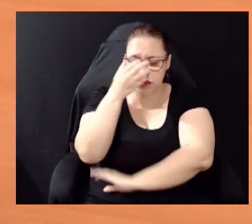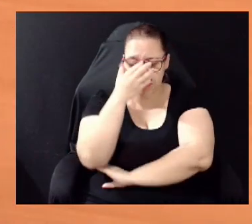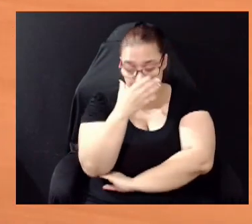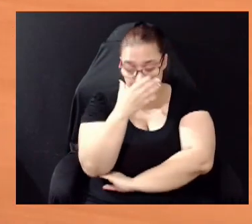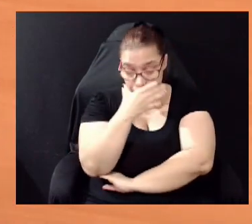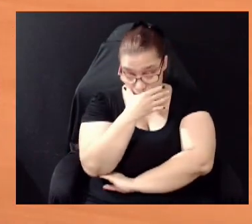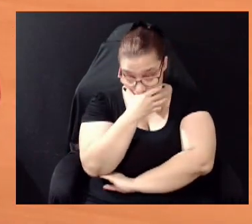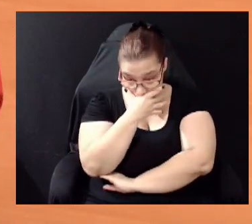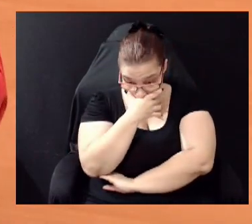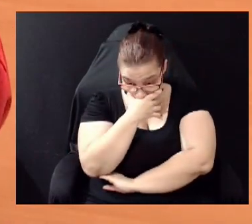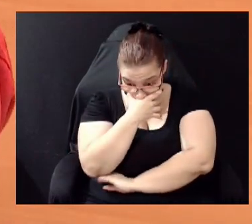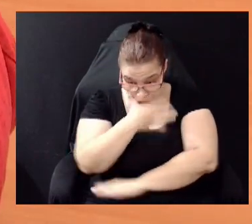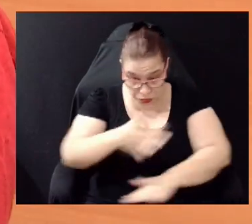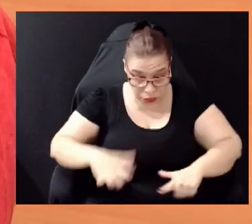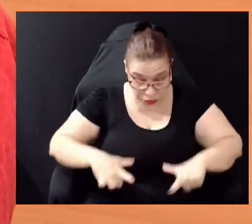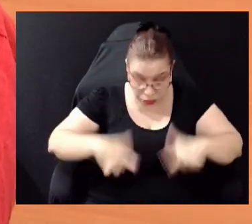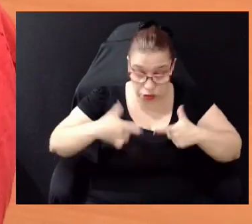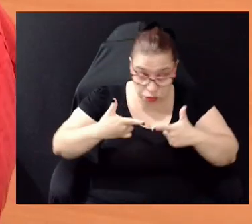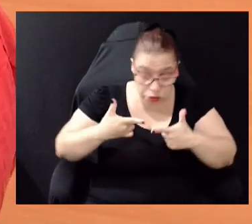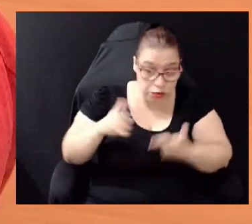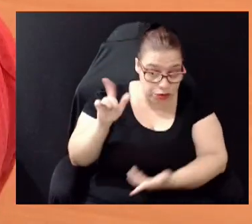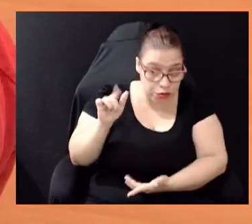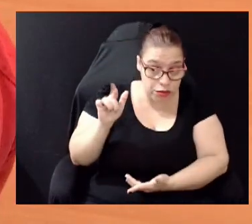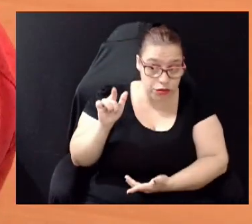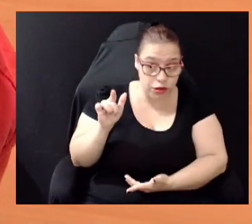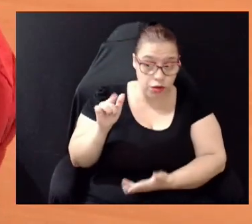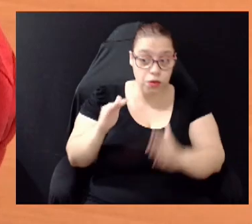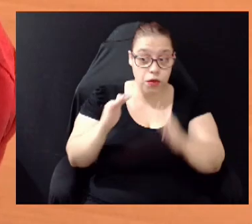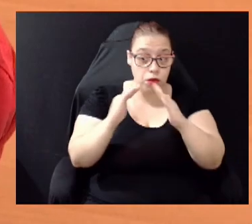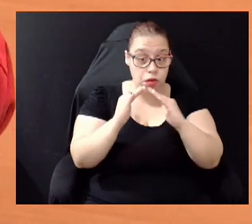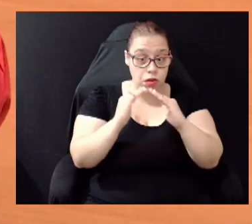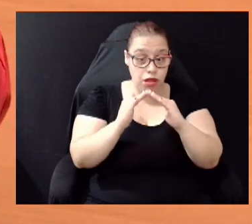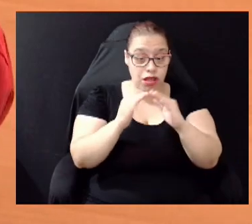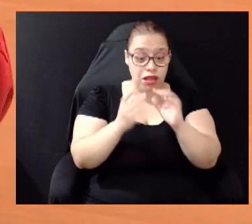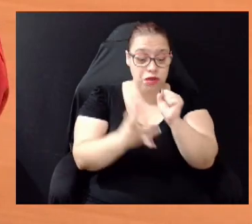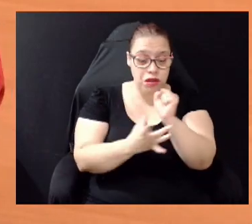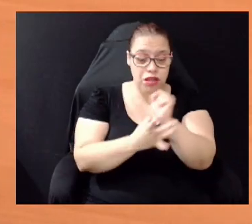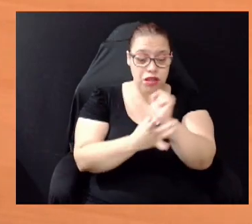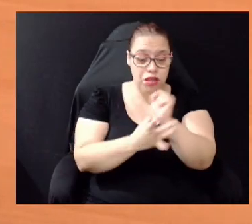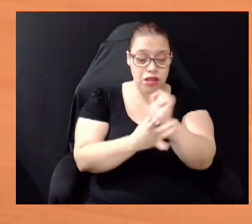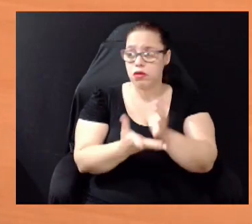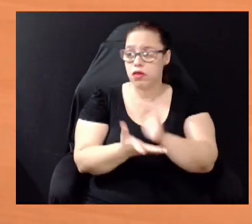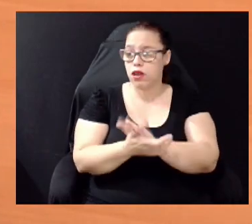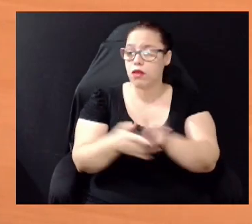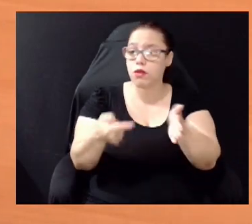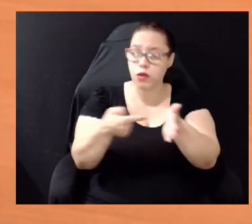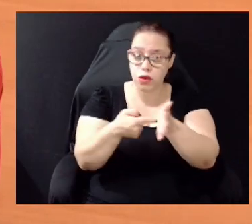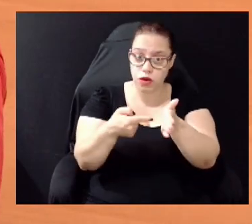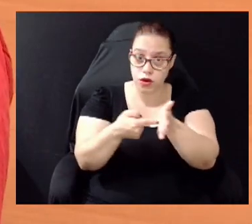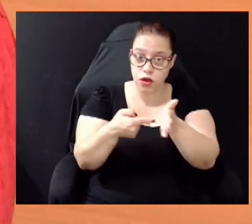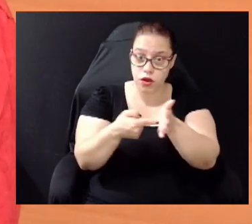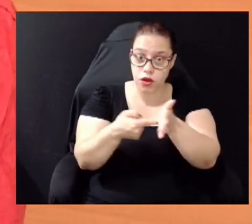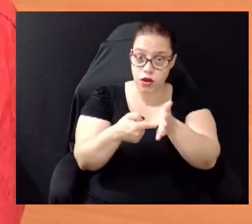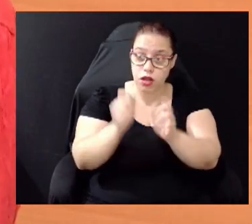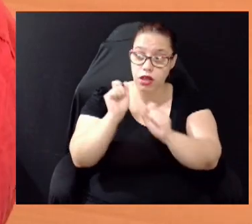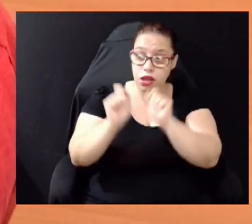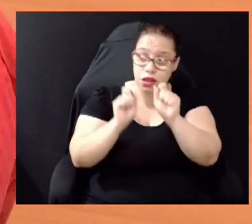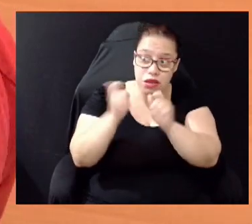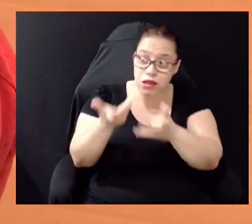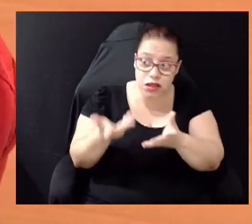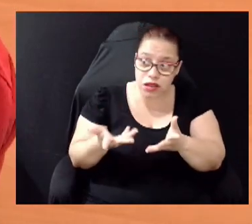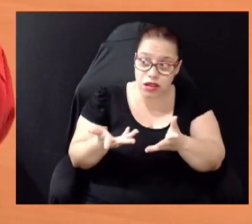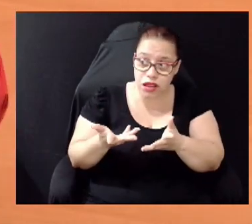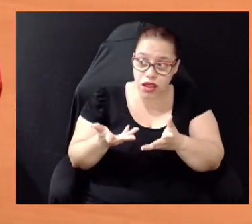luta, inclusive, né, ter uma ocupação foi de denunciar essa questão, né, esse descaso